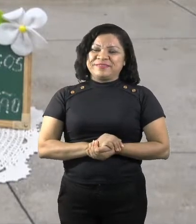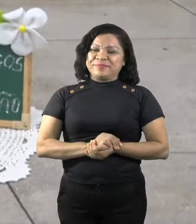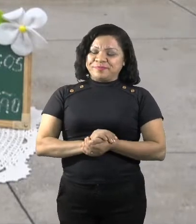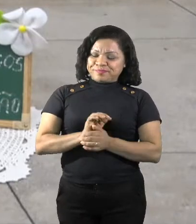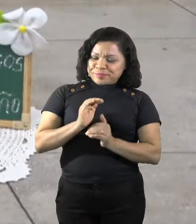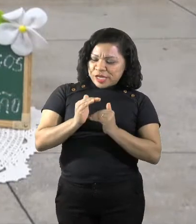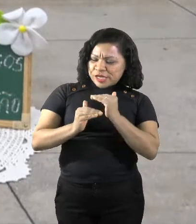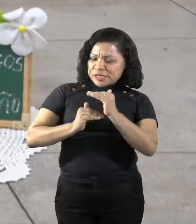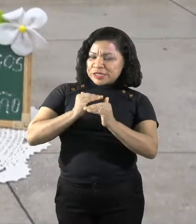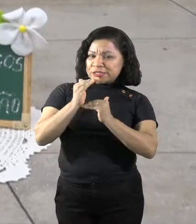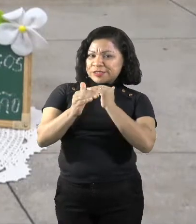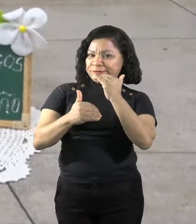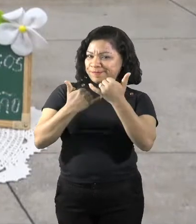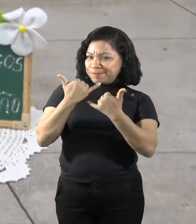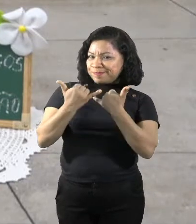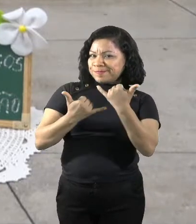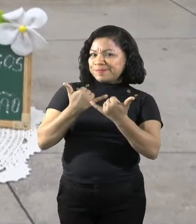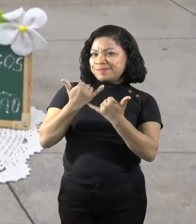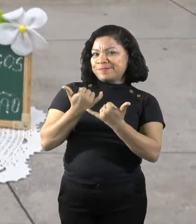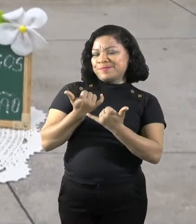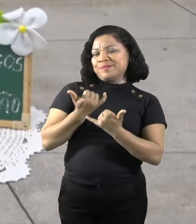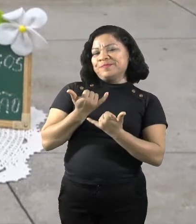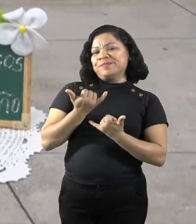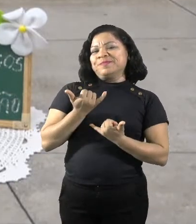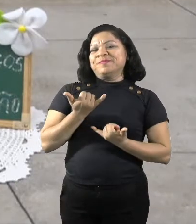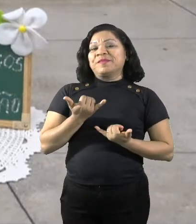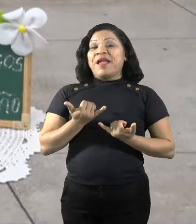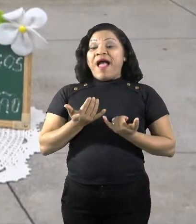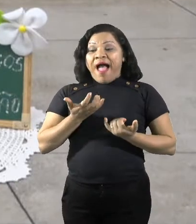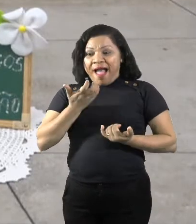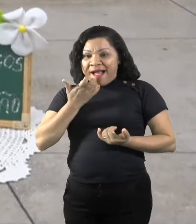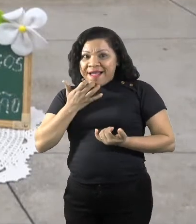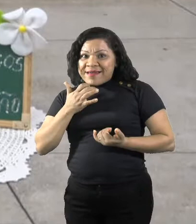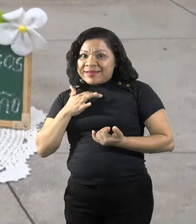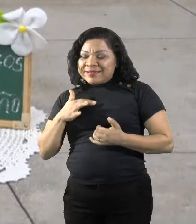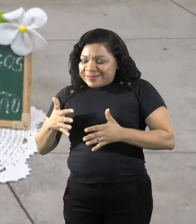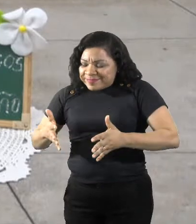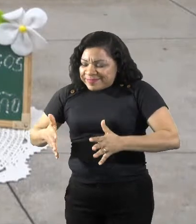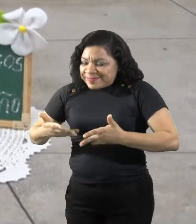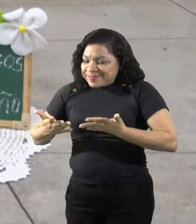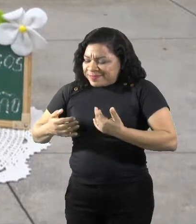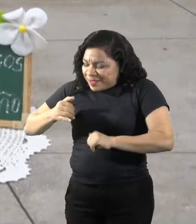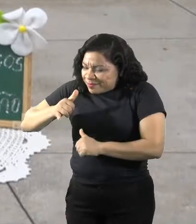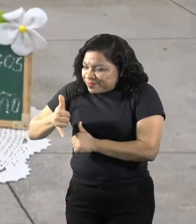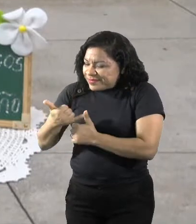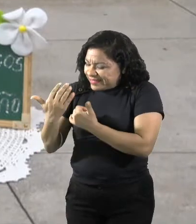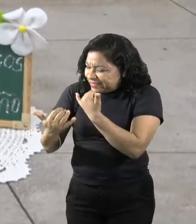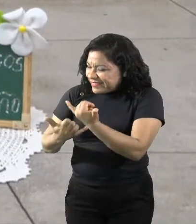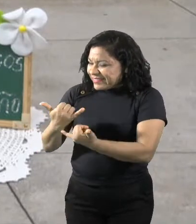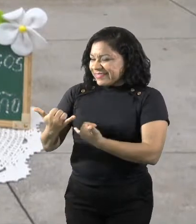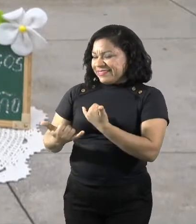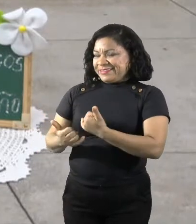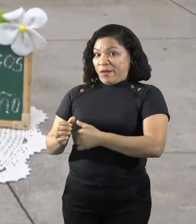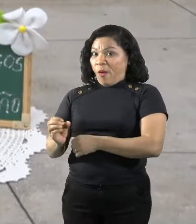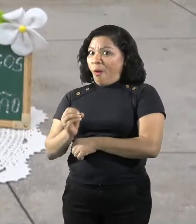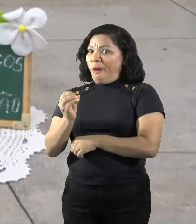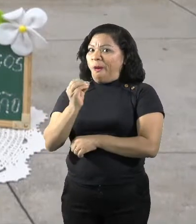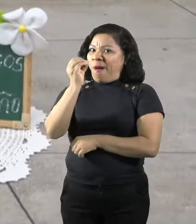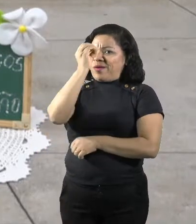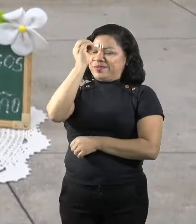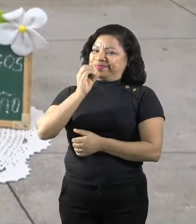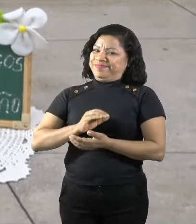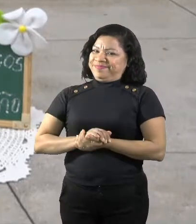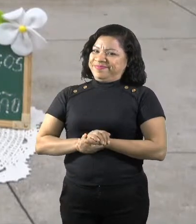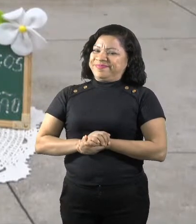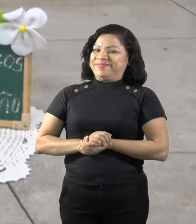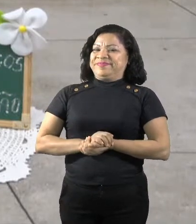Desenvolveu a brincadeira, a criança se motivou, aproveitou, brincou, ótimo. Quando você,